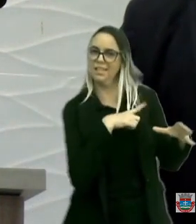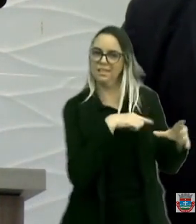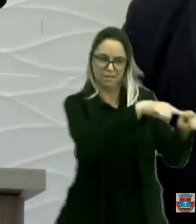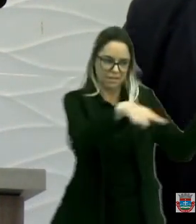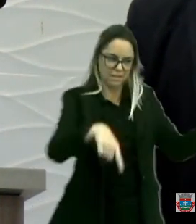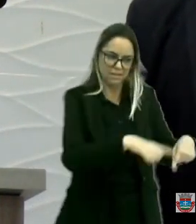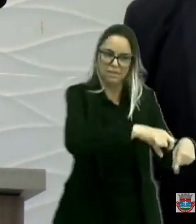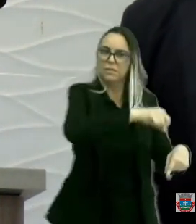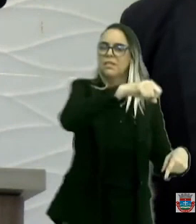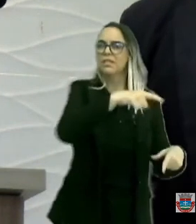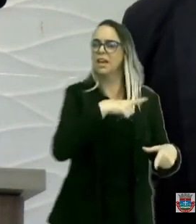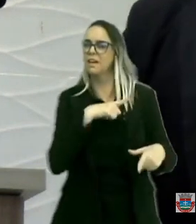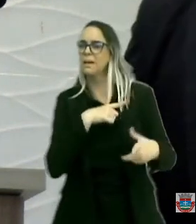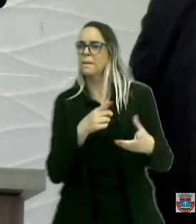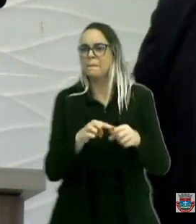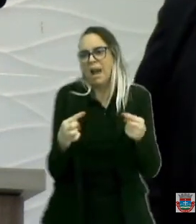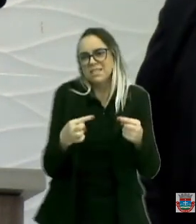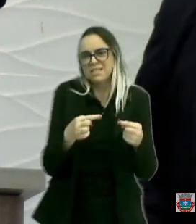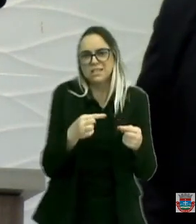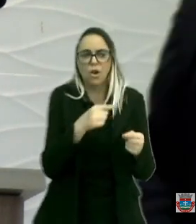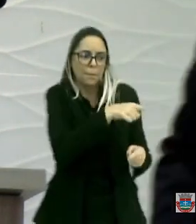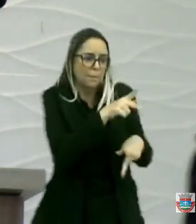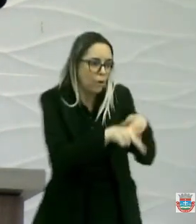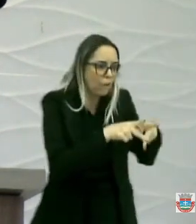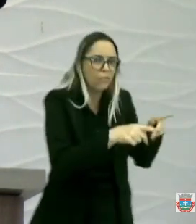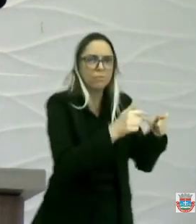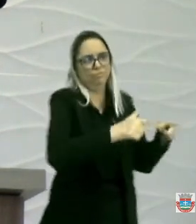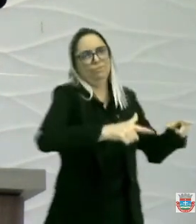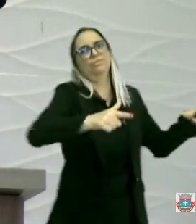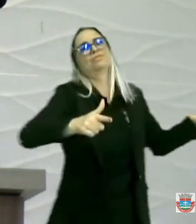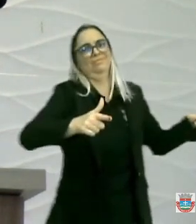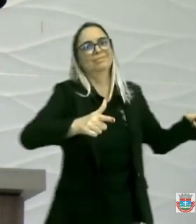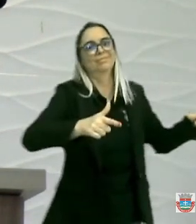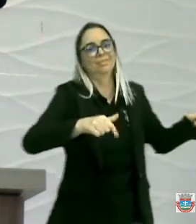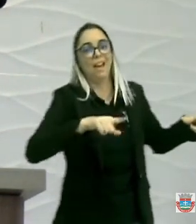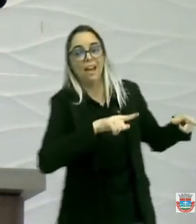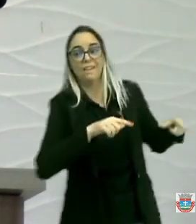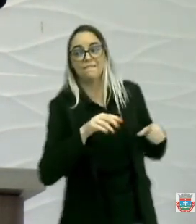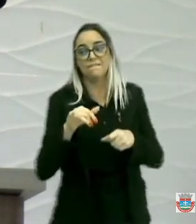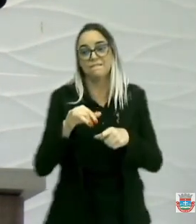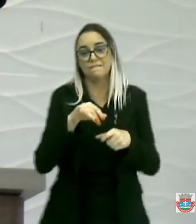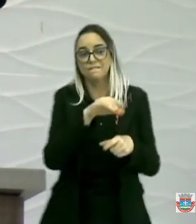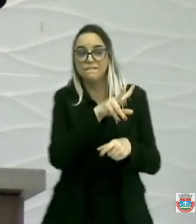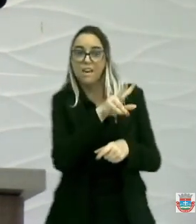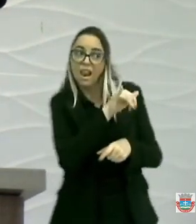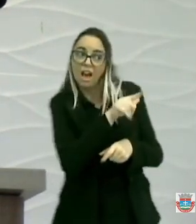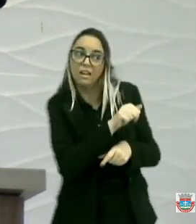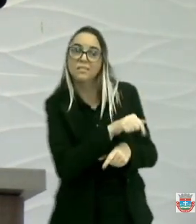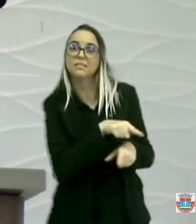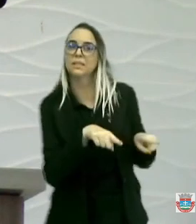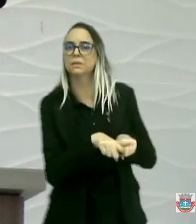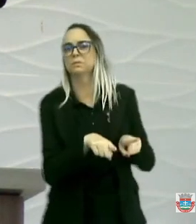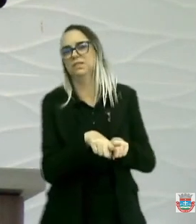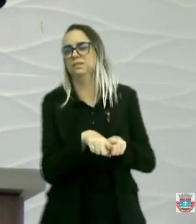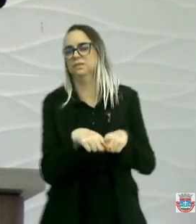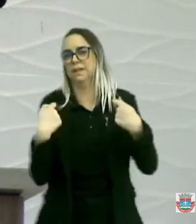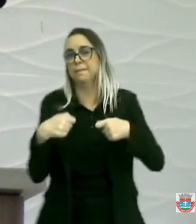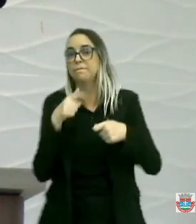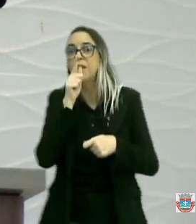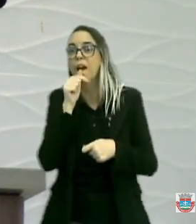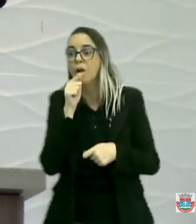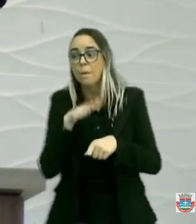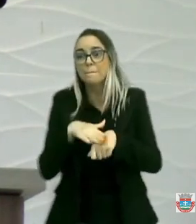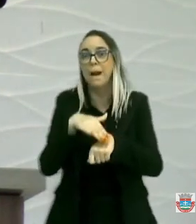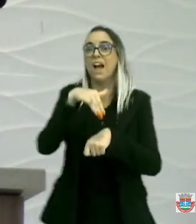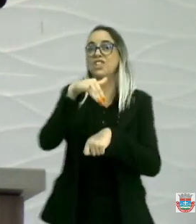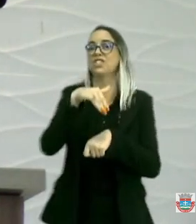Né? Acredito que a população aumentou naquela localidade, naquela vila, e precisa de mais água.